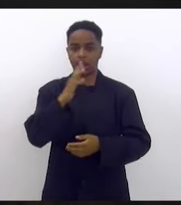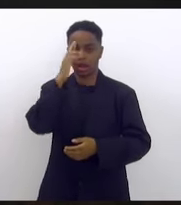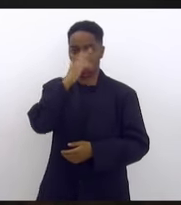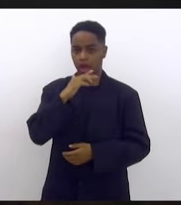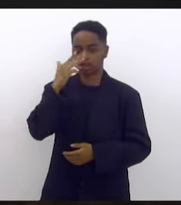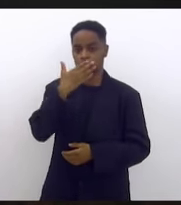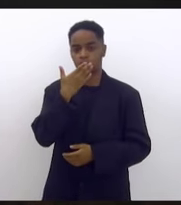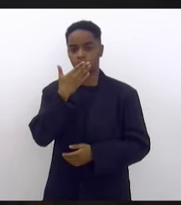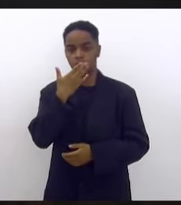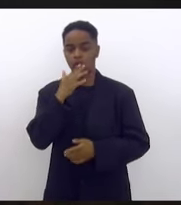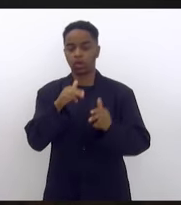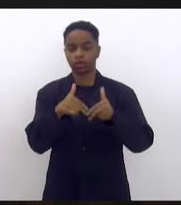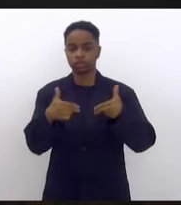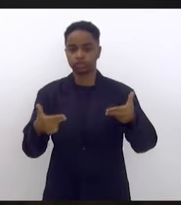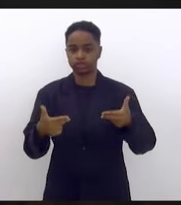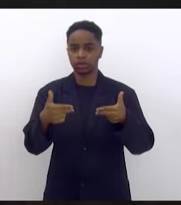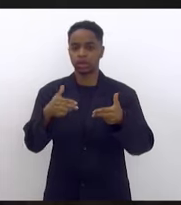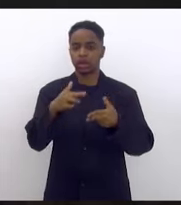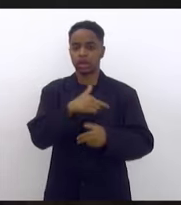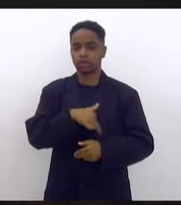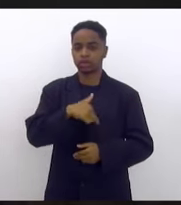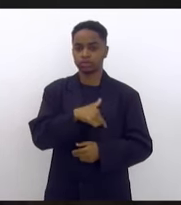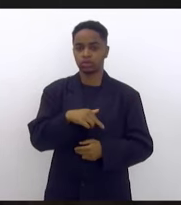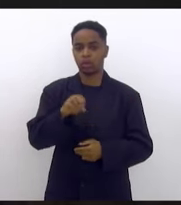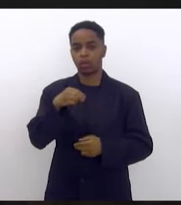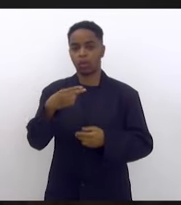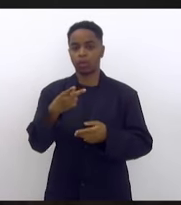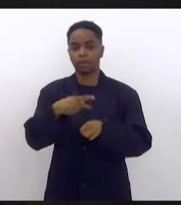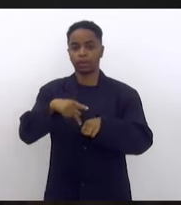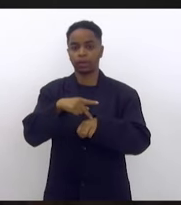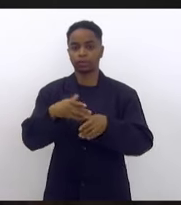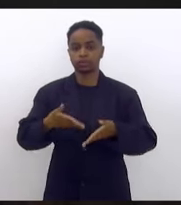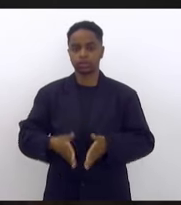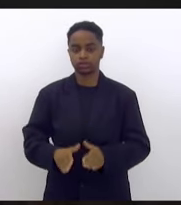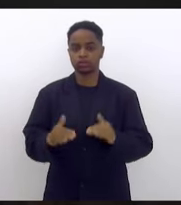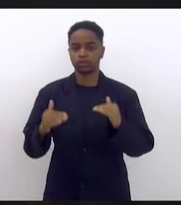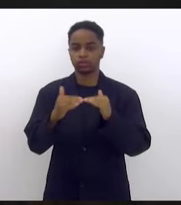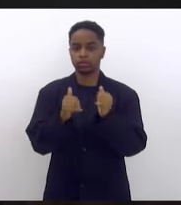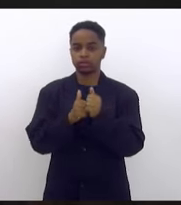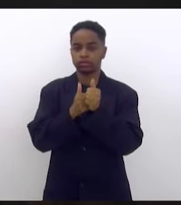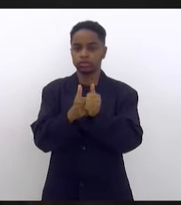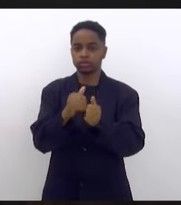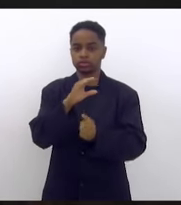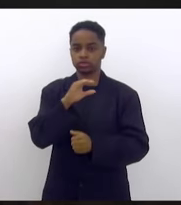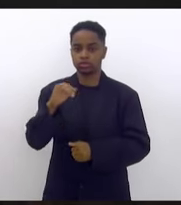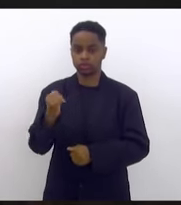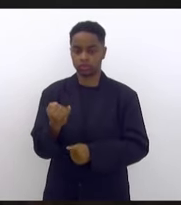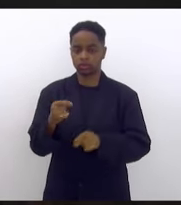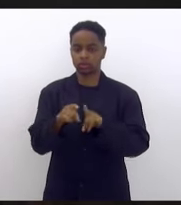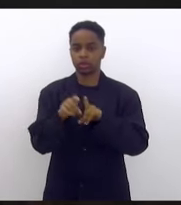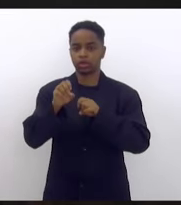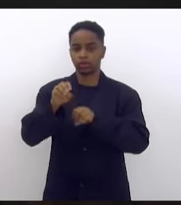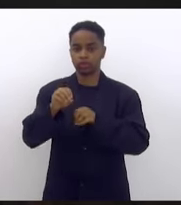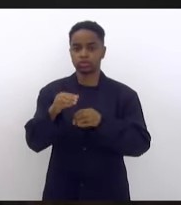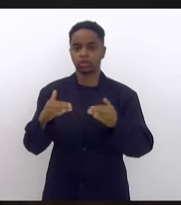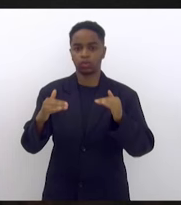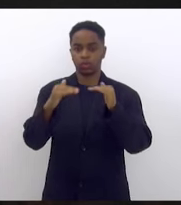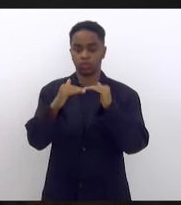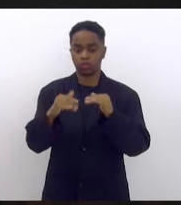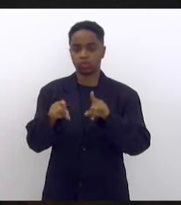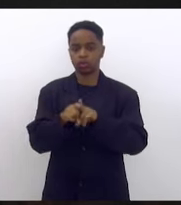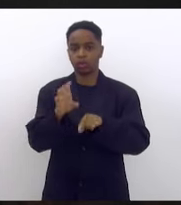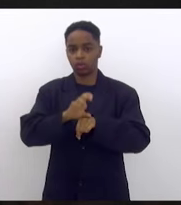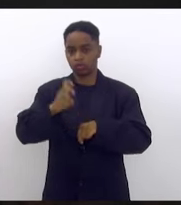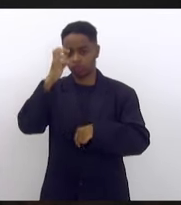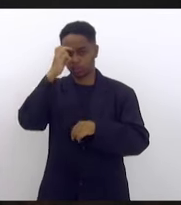etnia, religião e procedência nacional, favorável com as emendas da CCJ, de educação, favorável, de